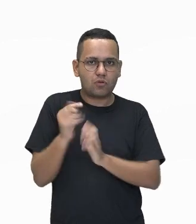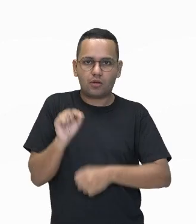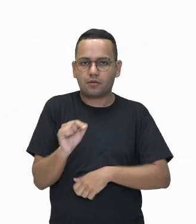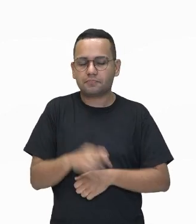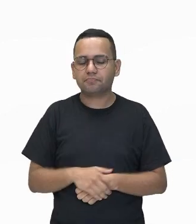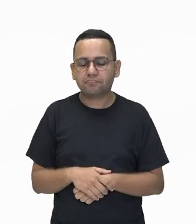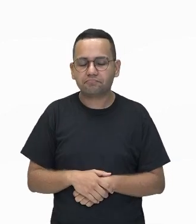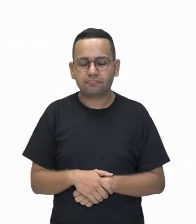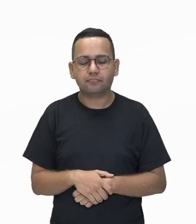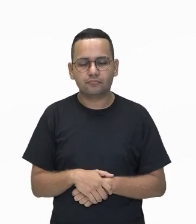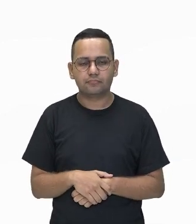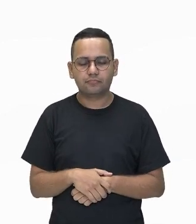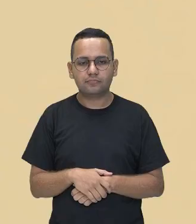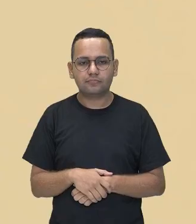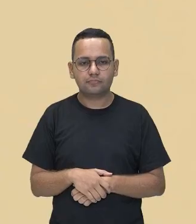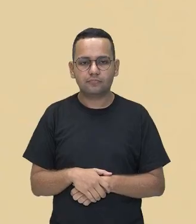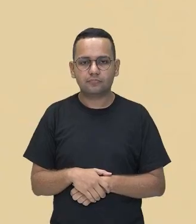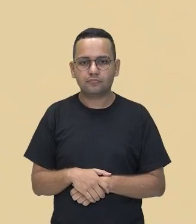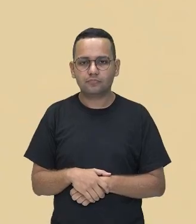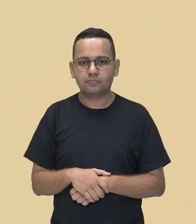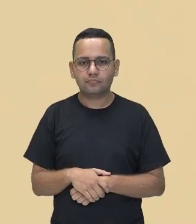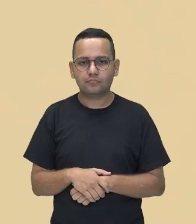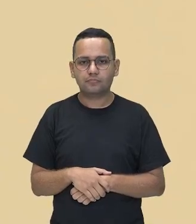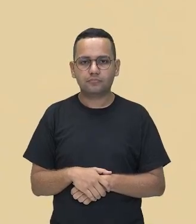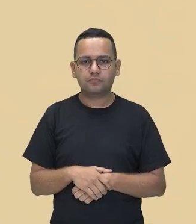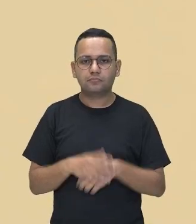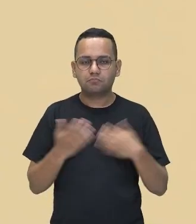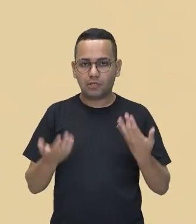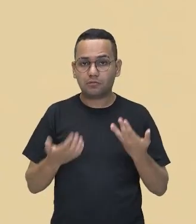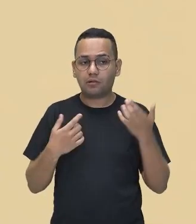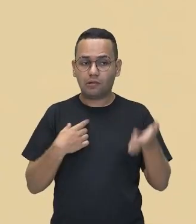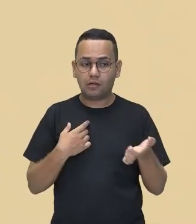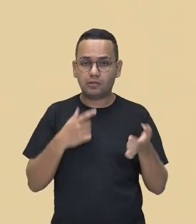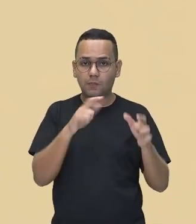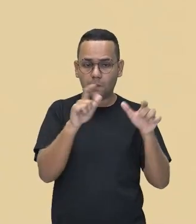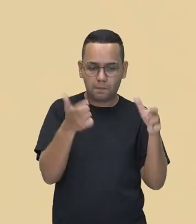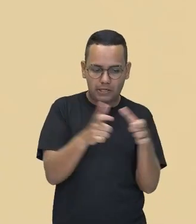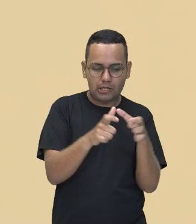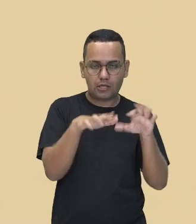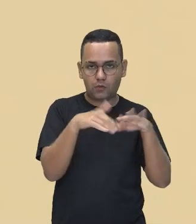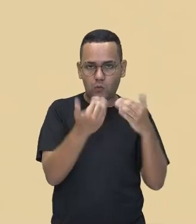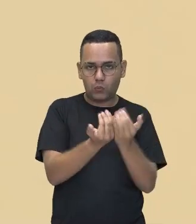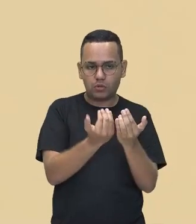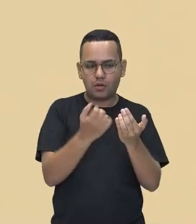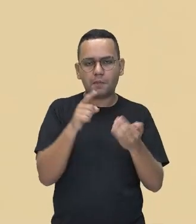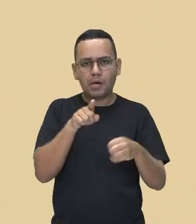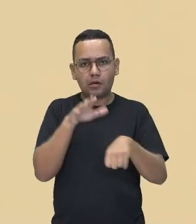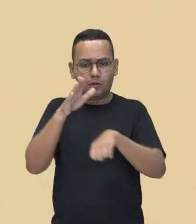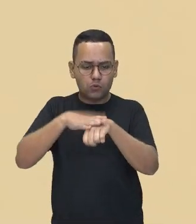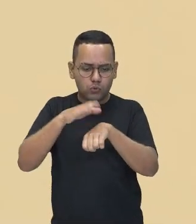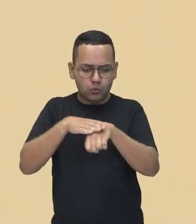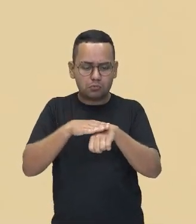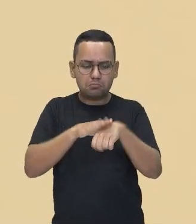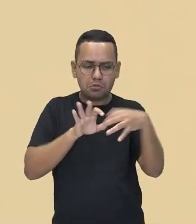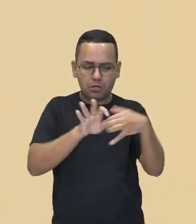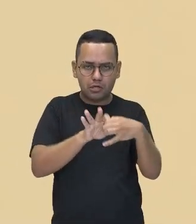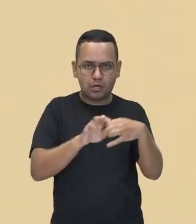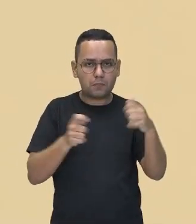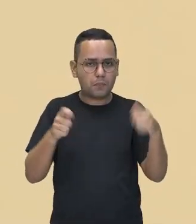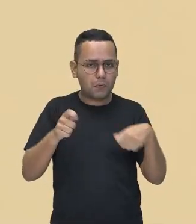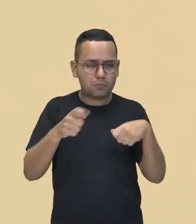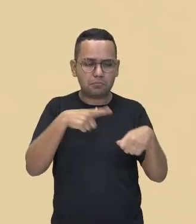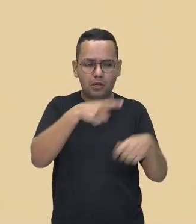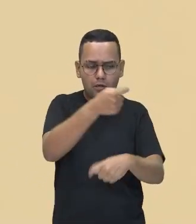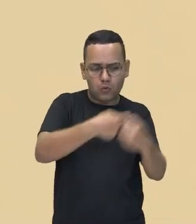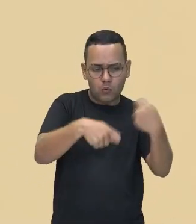verdade, elas vão, então, né, se integrar. É uma comunidade pequena, mas ela é autossuficiente. Por quê? Porque ela traz uma economia, porque